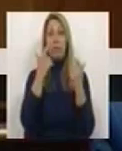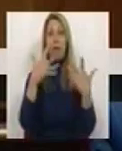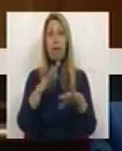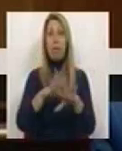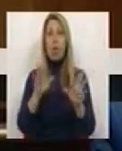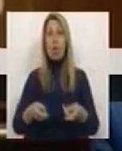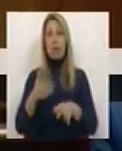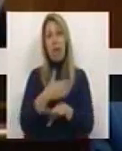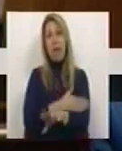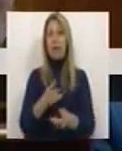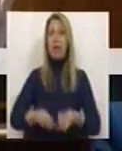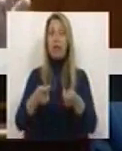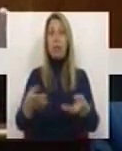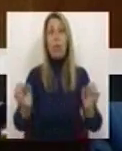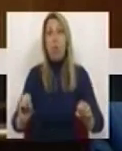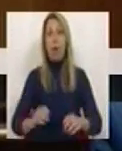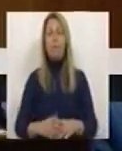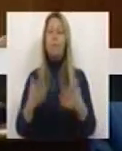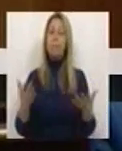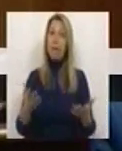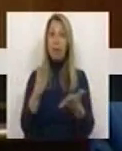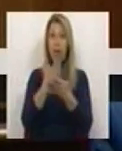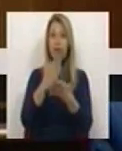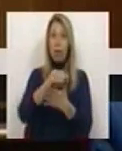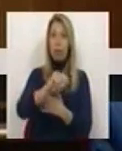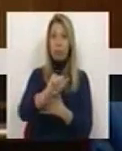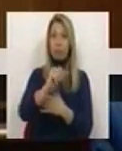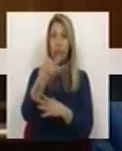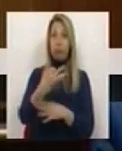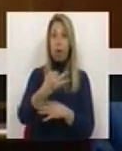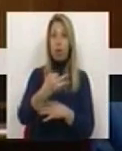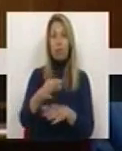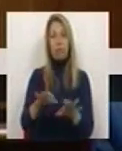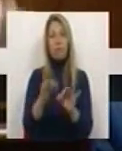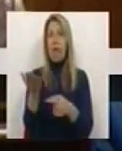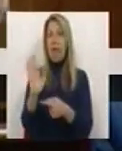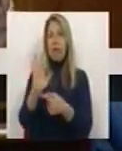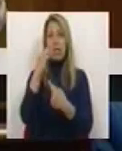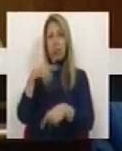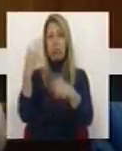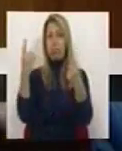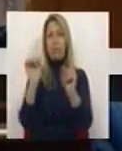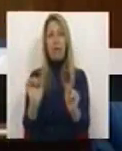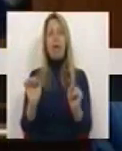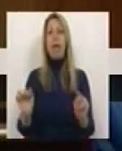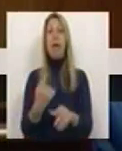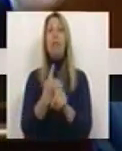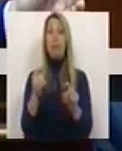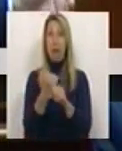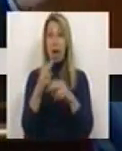desinvestimento. O caso Alexandre Herculano é, aliás, exemplar desse ponto de vista, porque essa era uma obra que